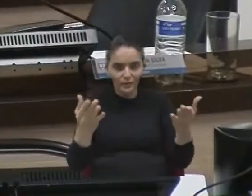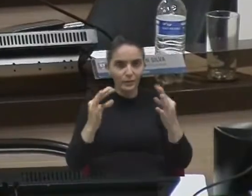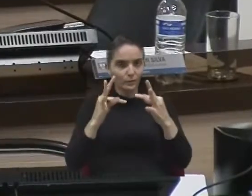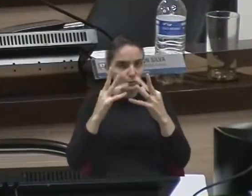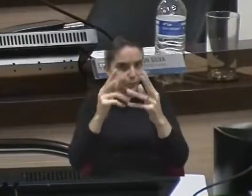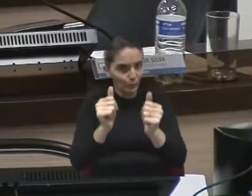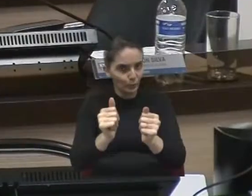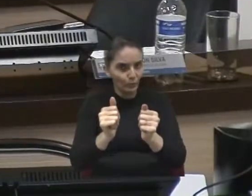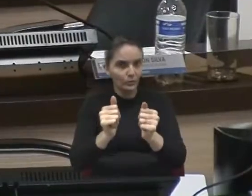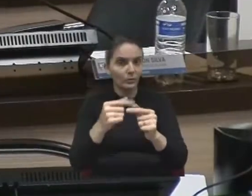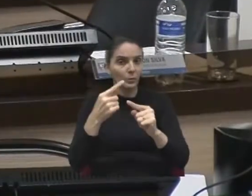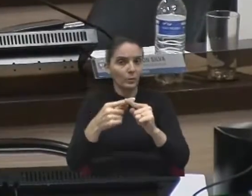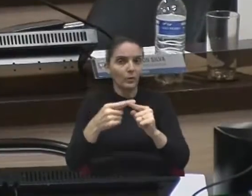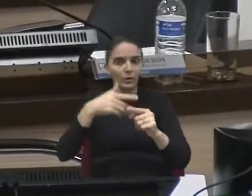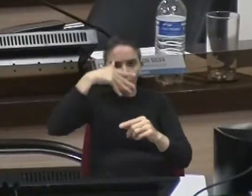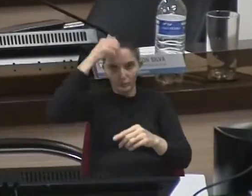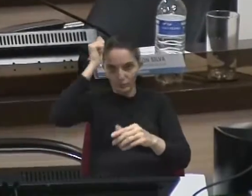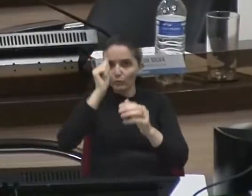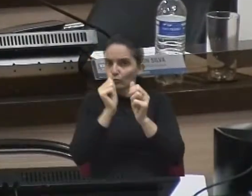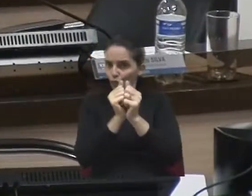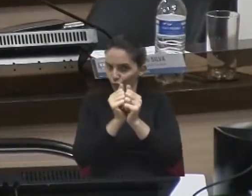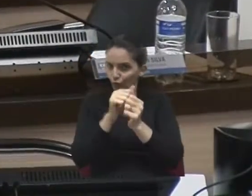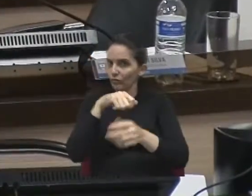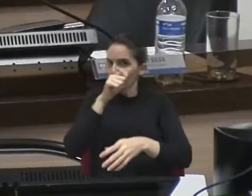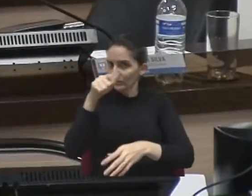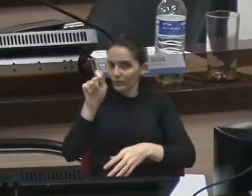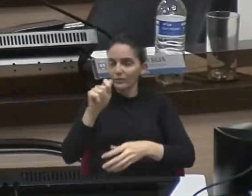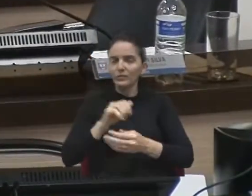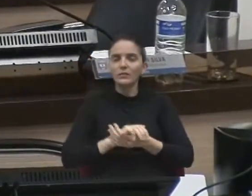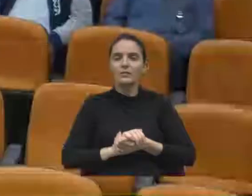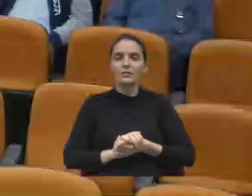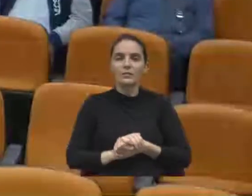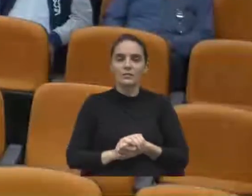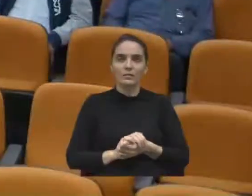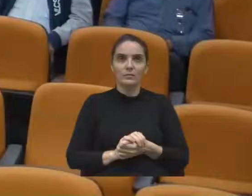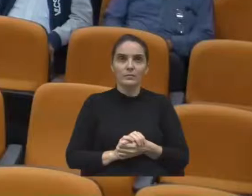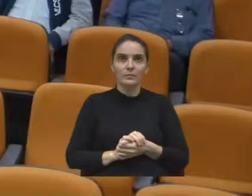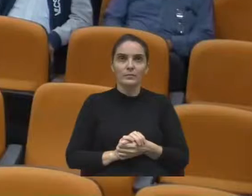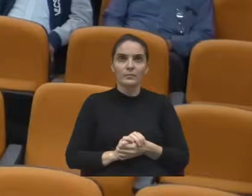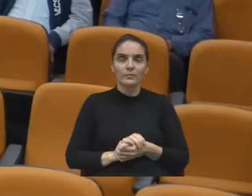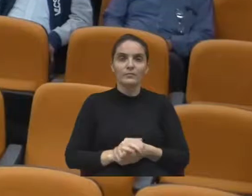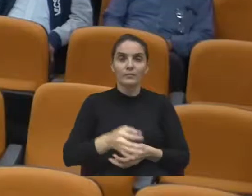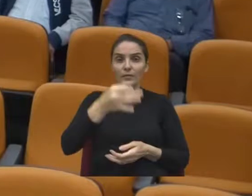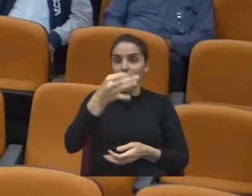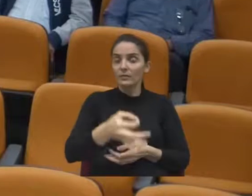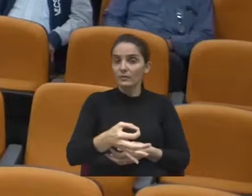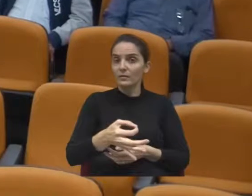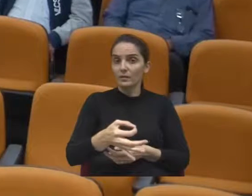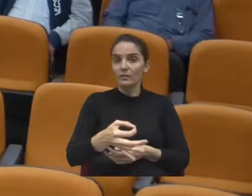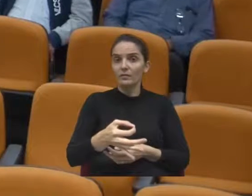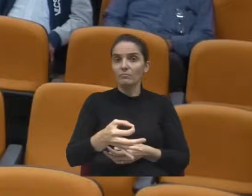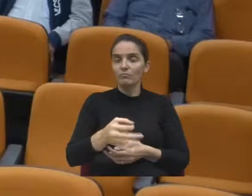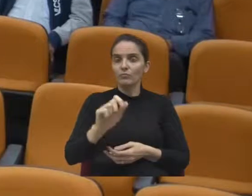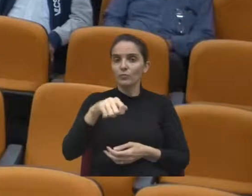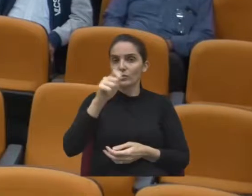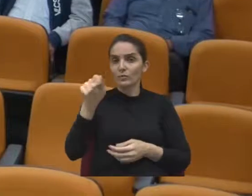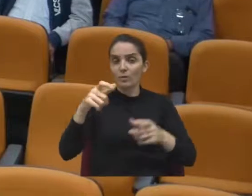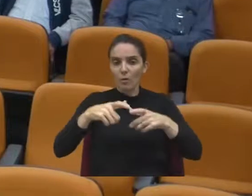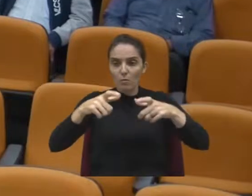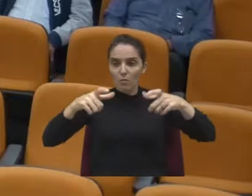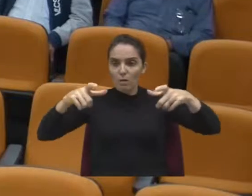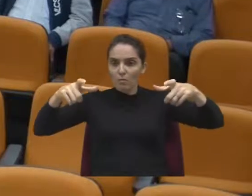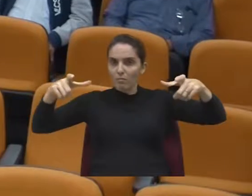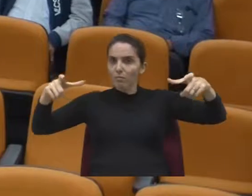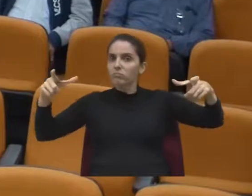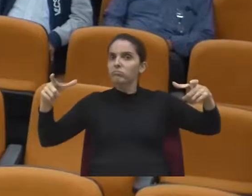parte dessa associação desde o início, com muita satisfação, com muito prazer, e tenho certeza que essa associação vai crescer e muito em nossa